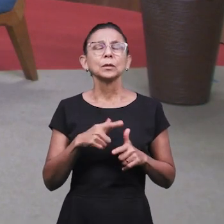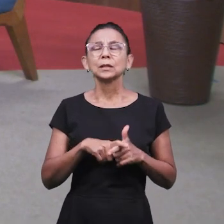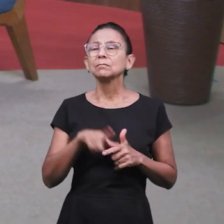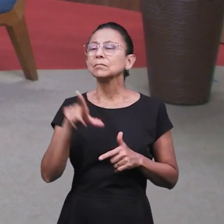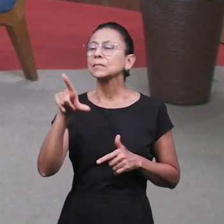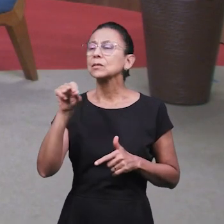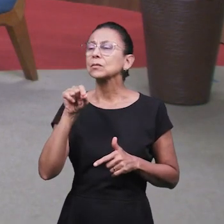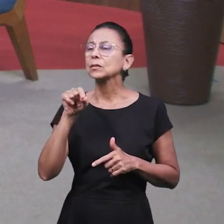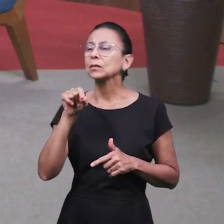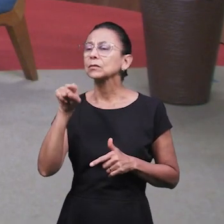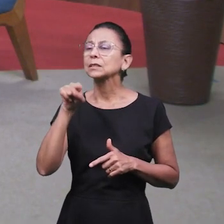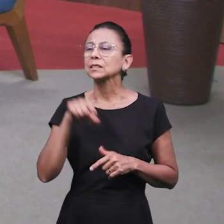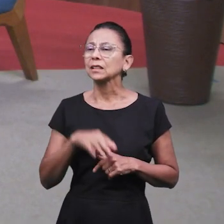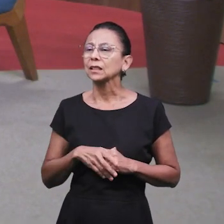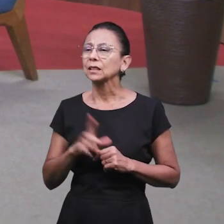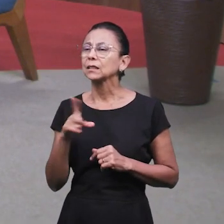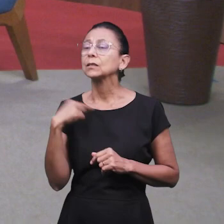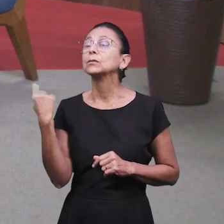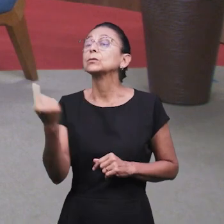Por que nós?